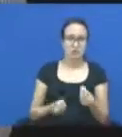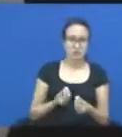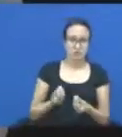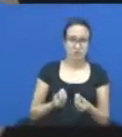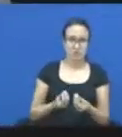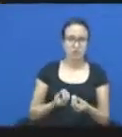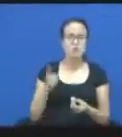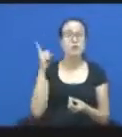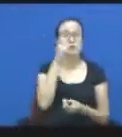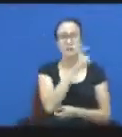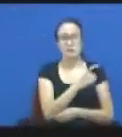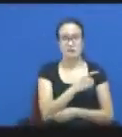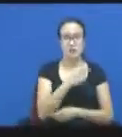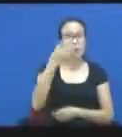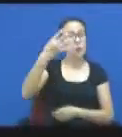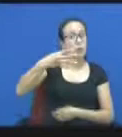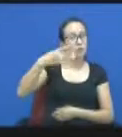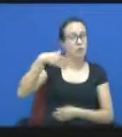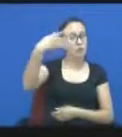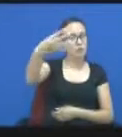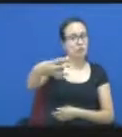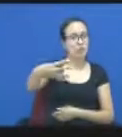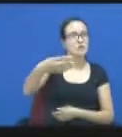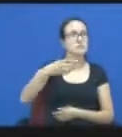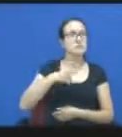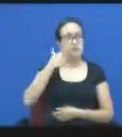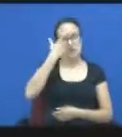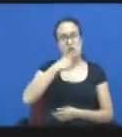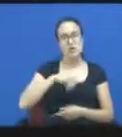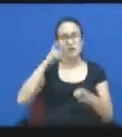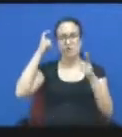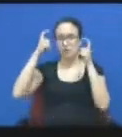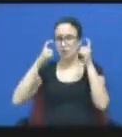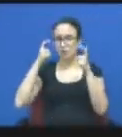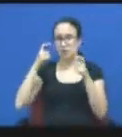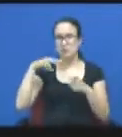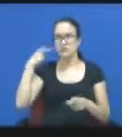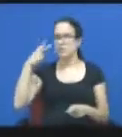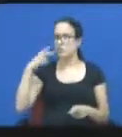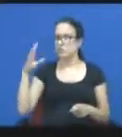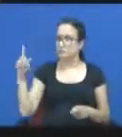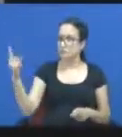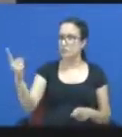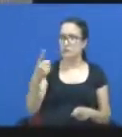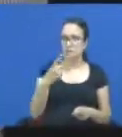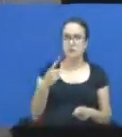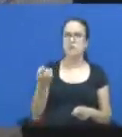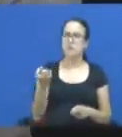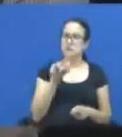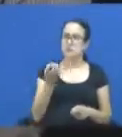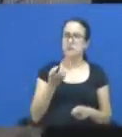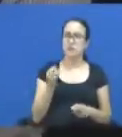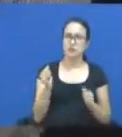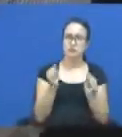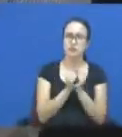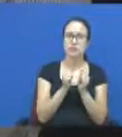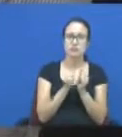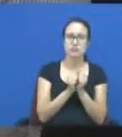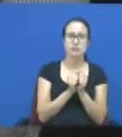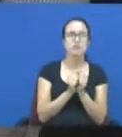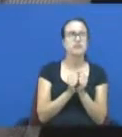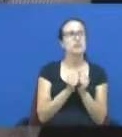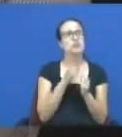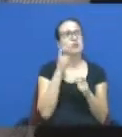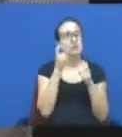lei. Semana que vem eu irei, qualquer um dos vereadores que queira ir comigo, eu vou levar a imprensa e vai ter que se cumprir